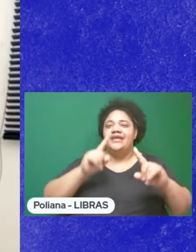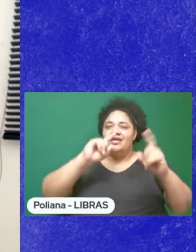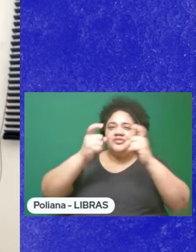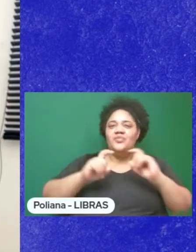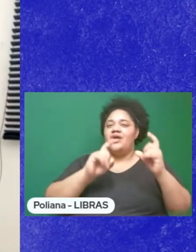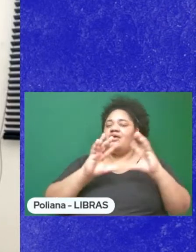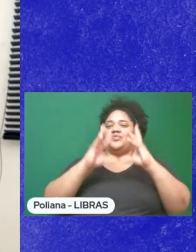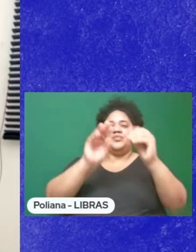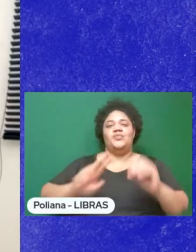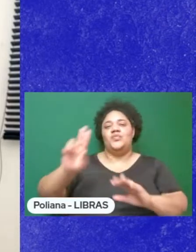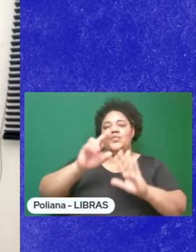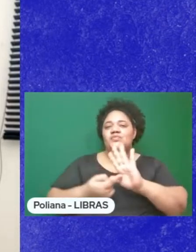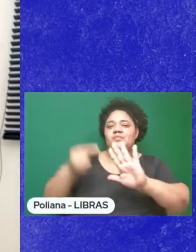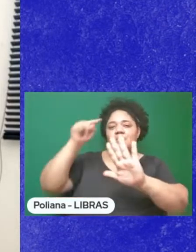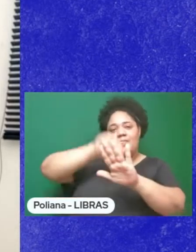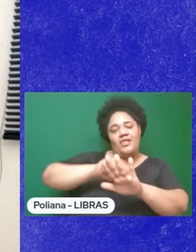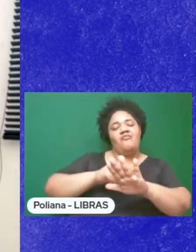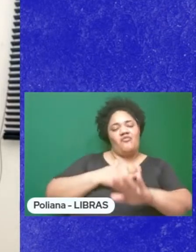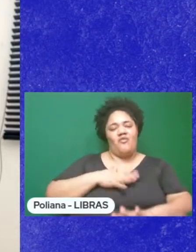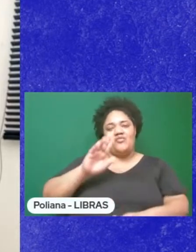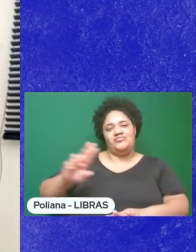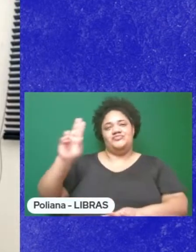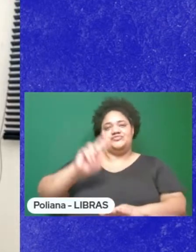gosto bastante de usar isso.